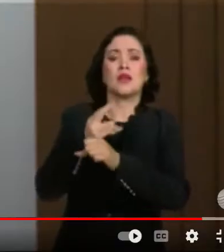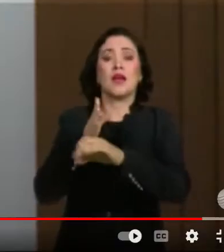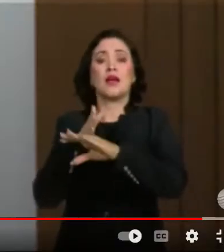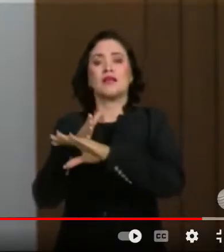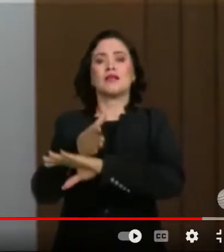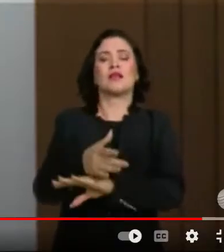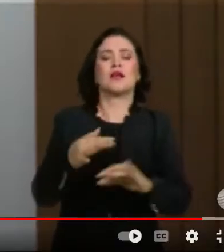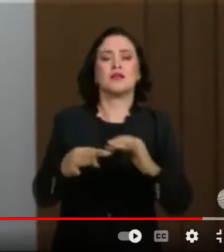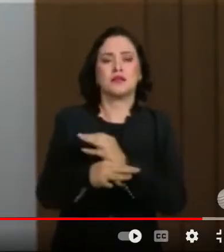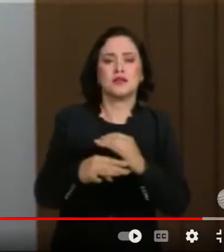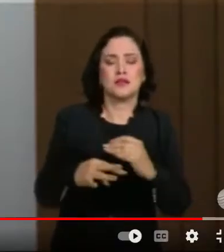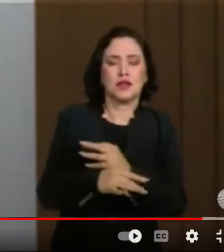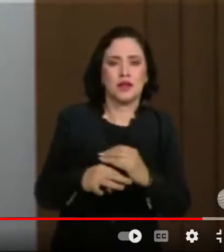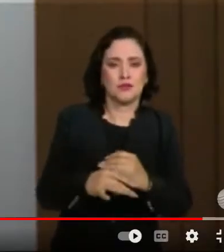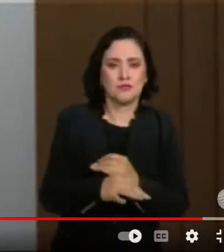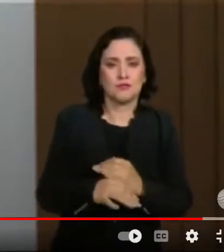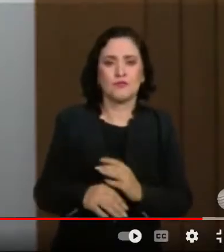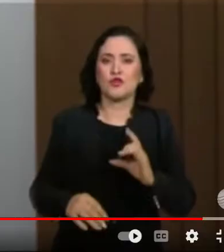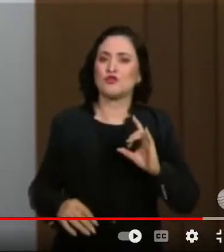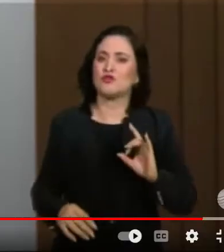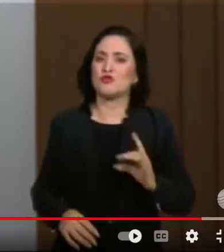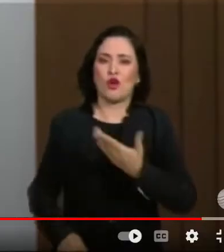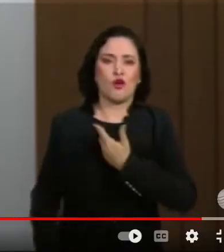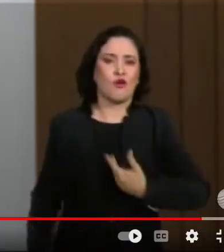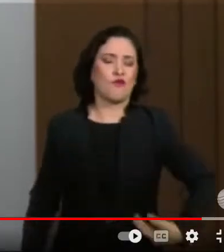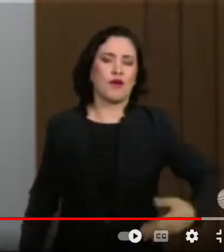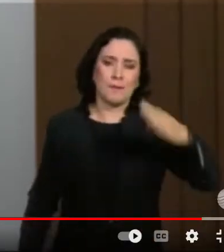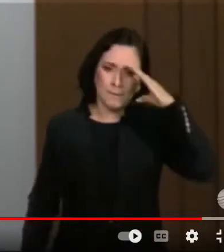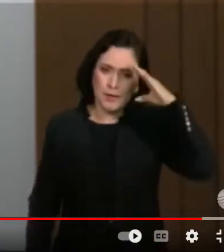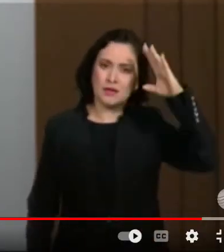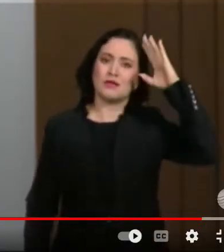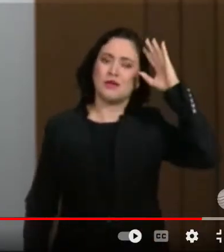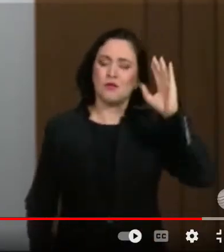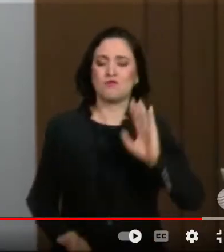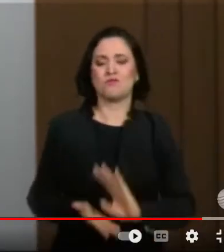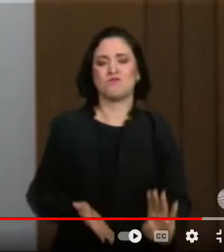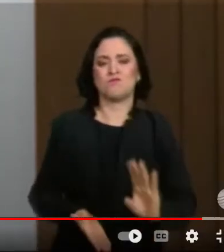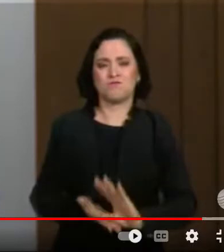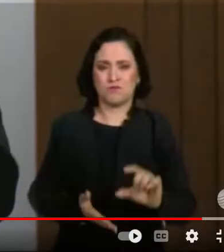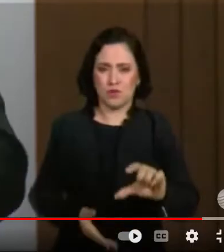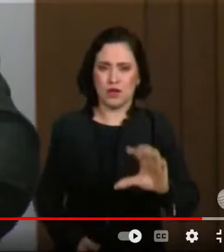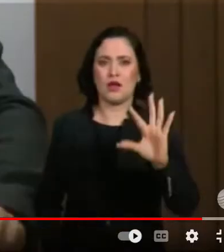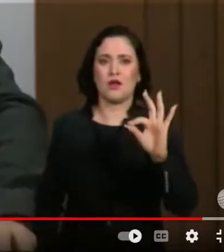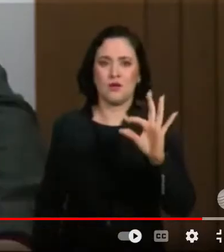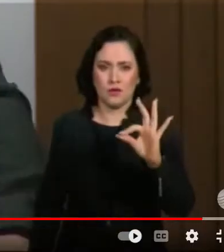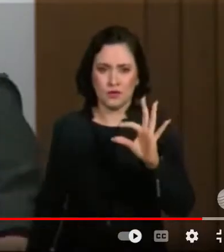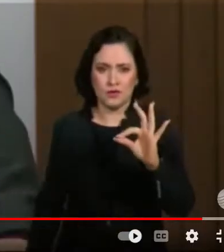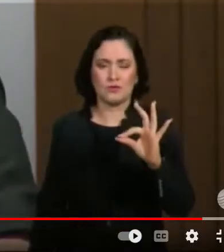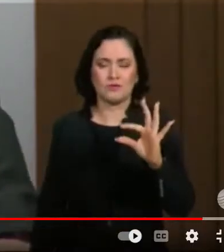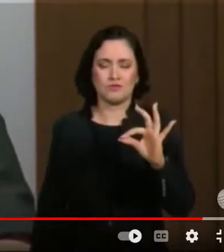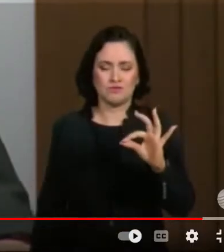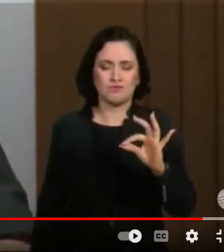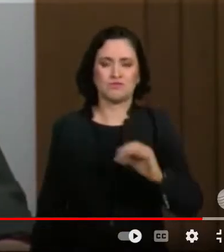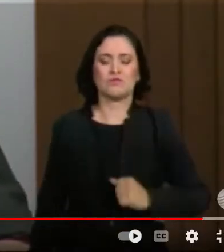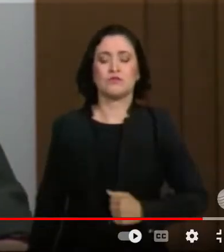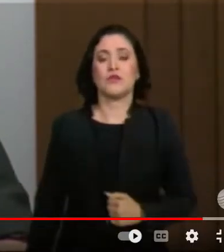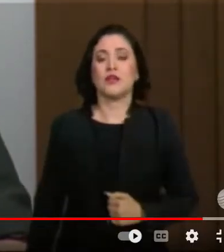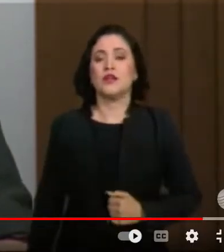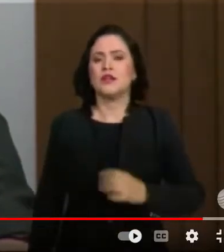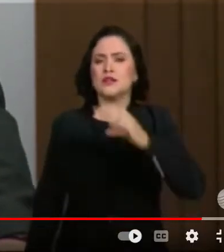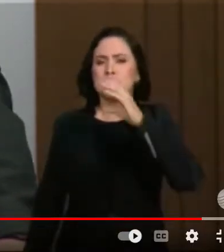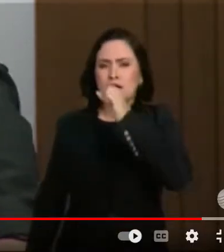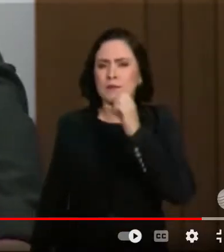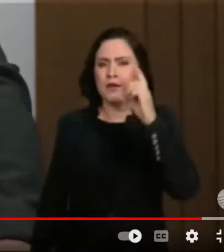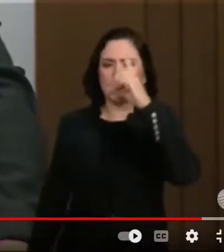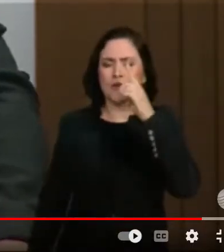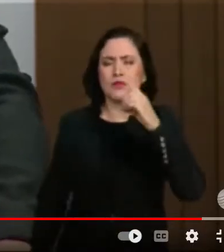a gente não teria essas benfeitorias na cidade de Codó. Esse final de semana, estivemos no povoado